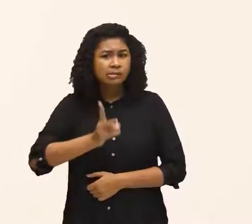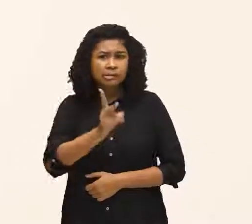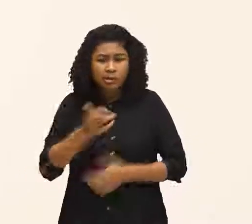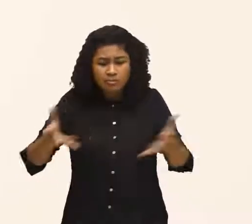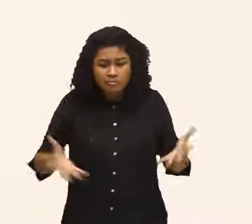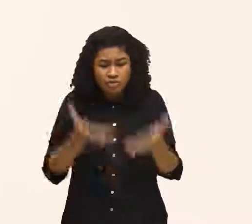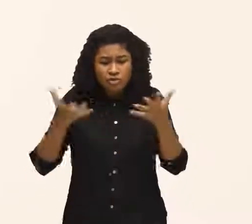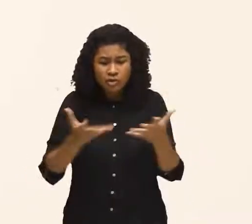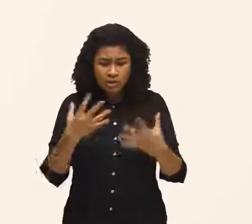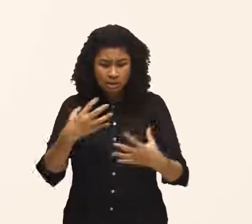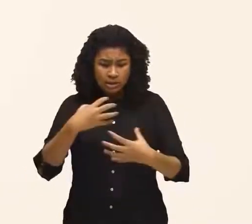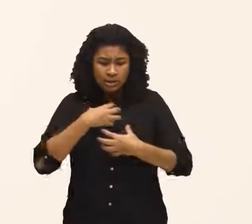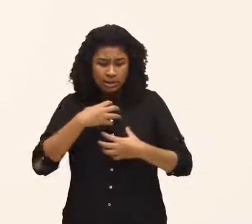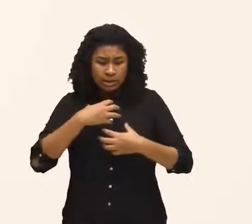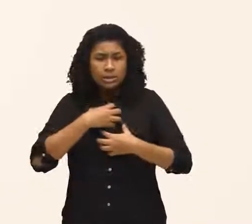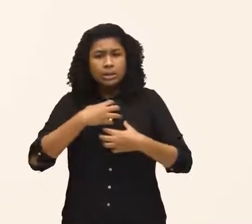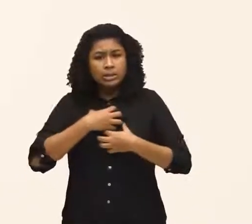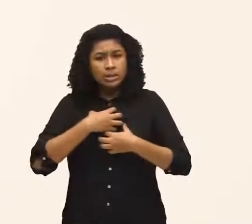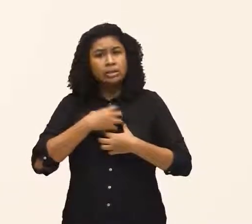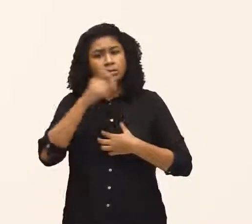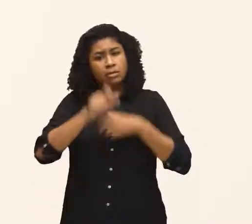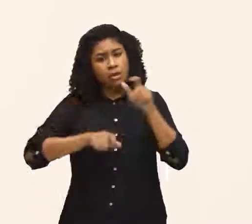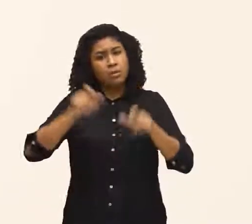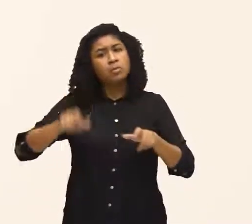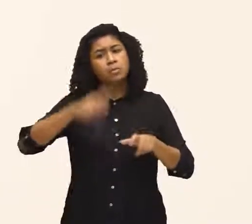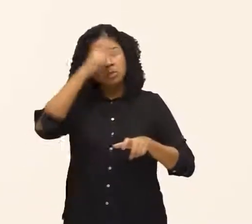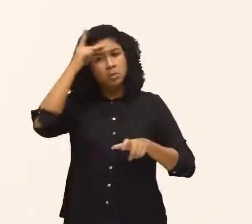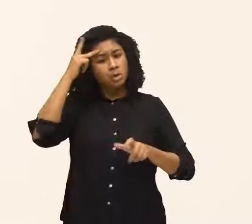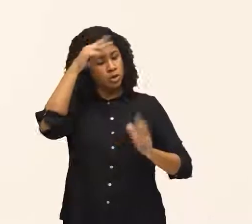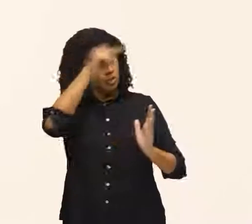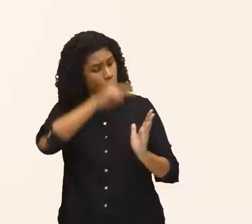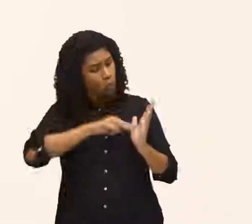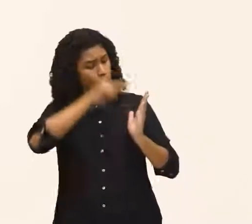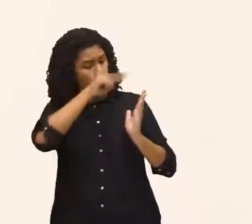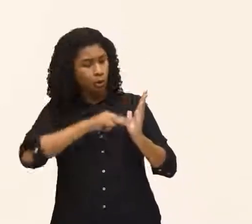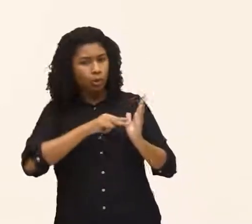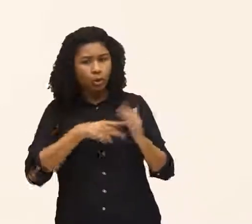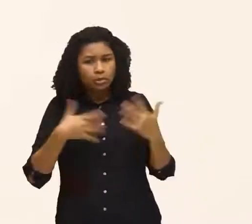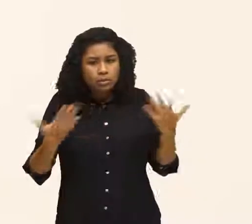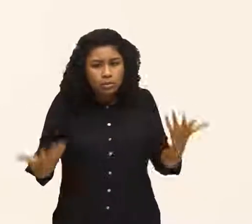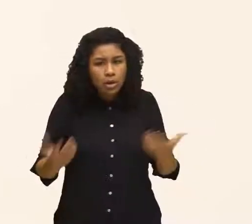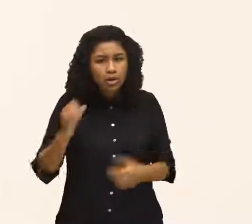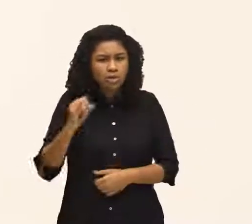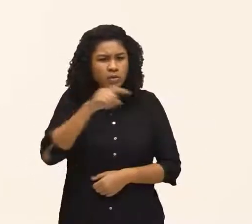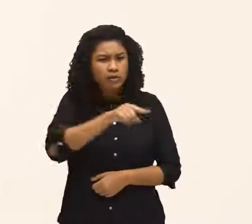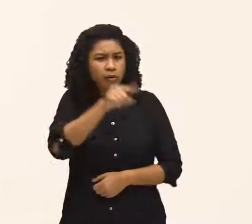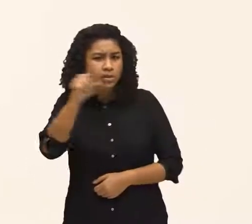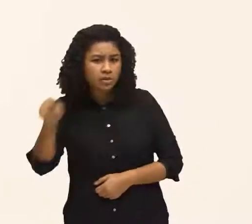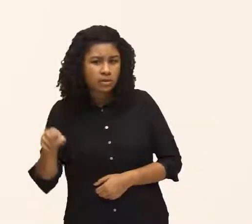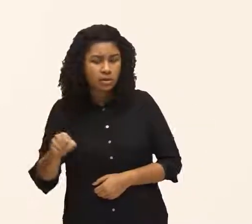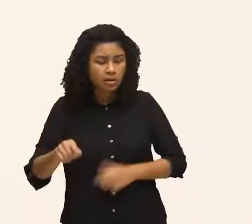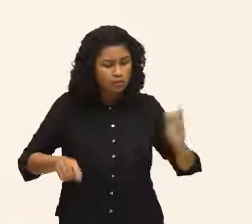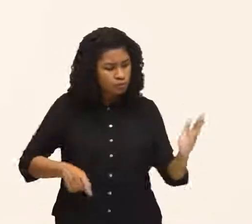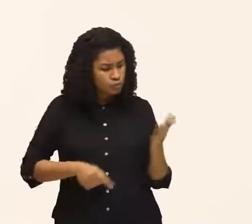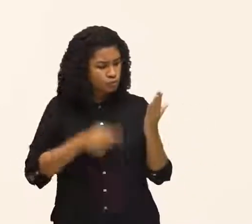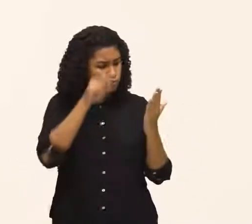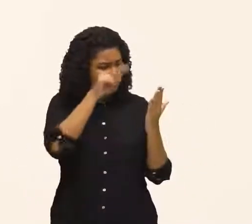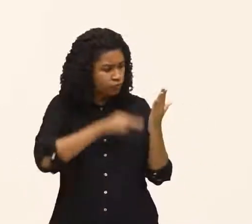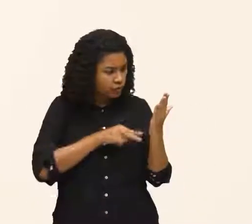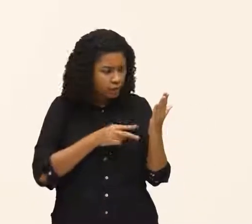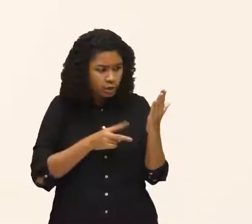do leitor. Então, gente, se você vê uma notícia que chama muita